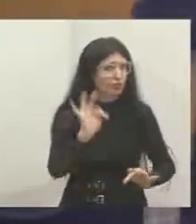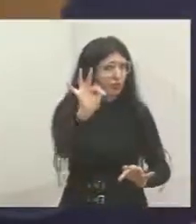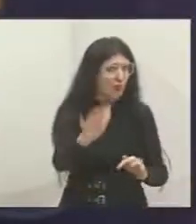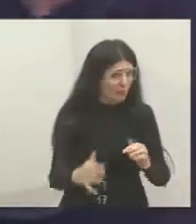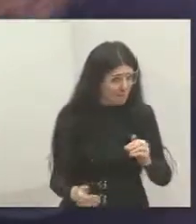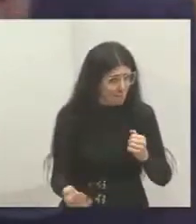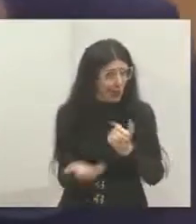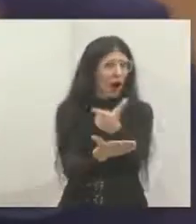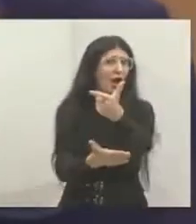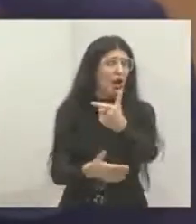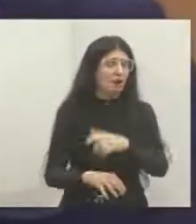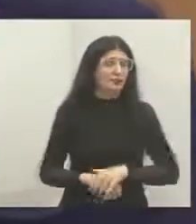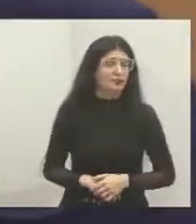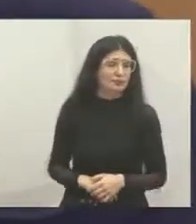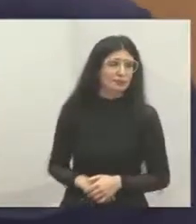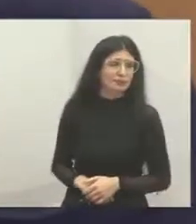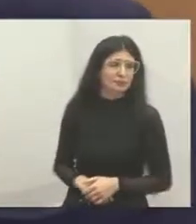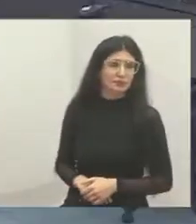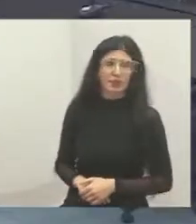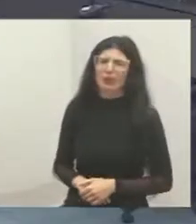instante. Bom.